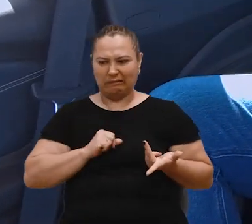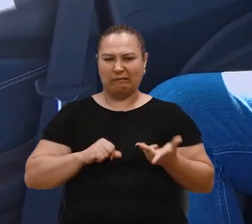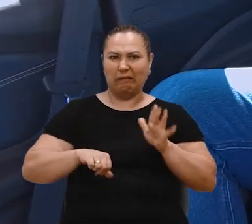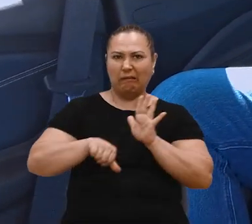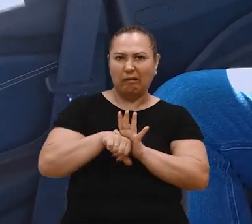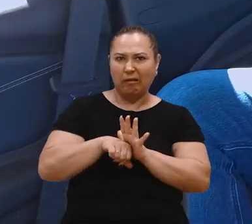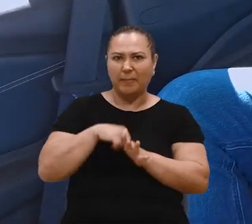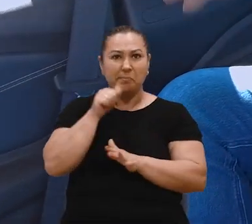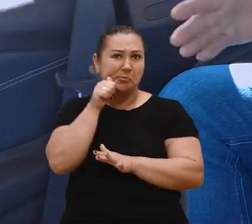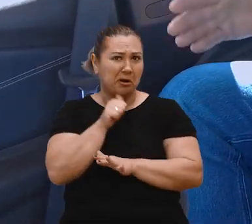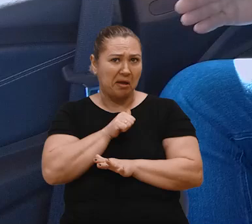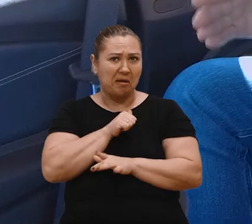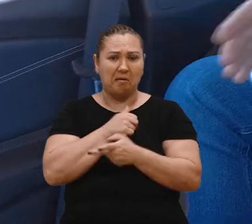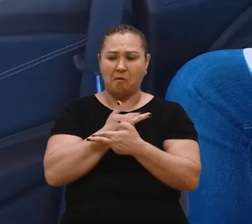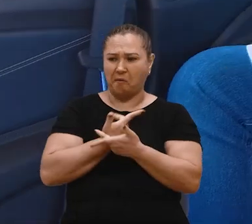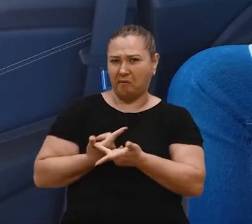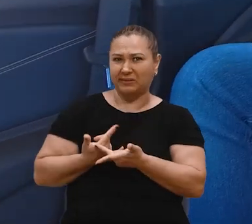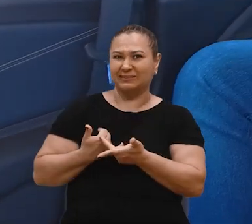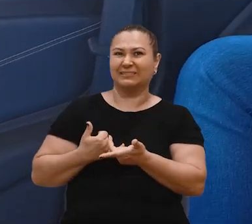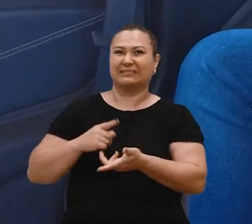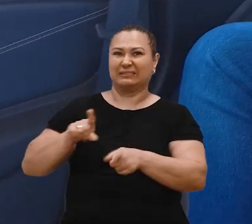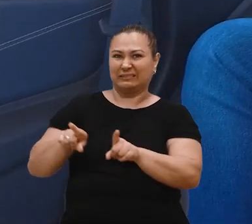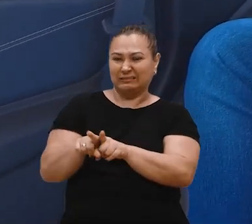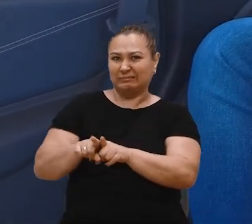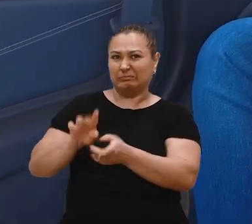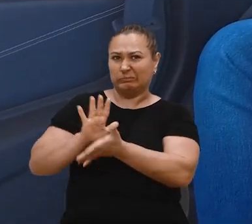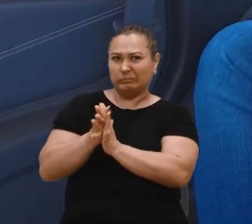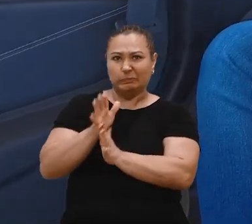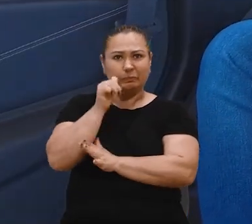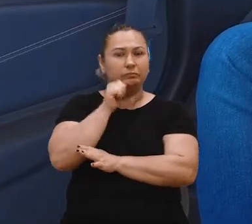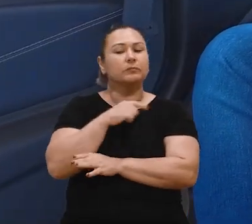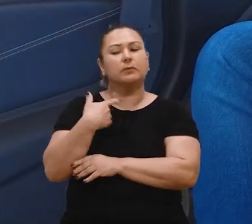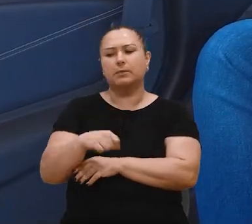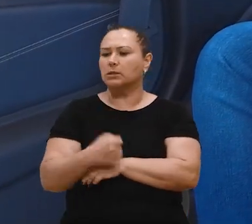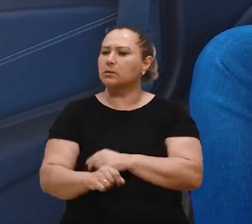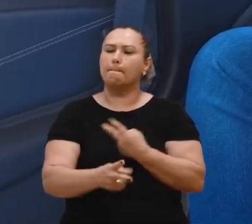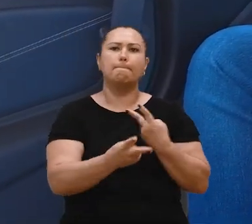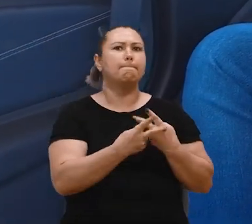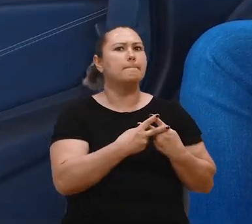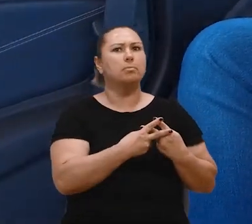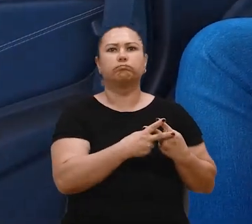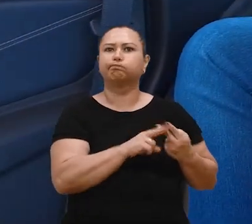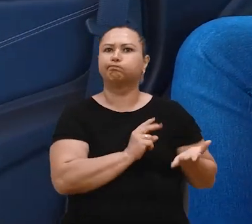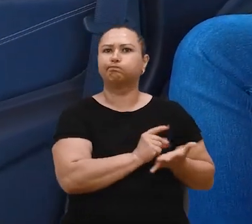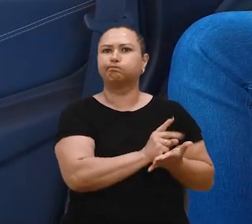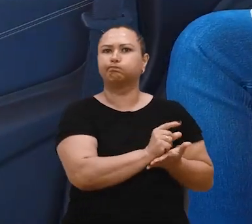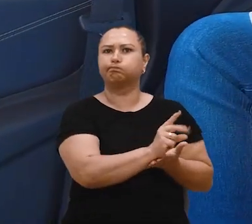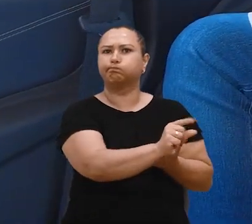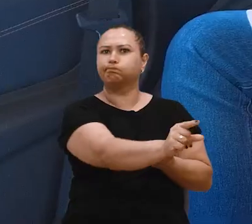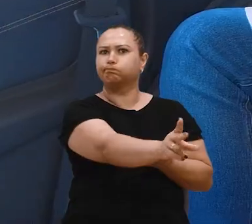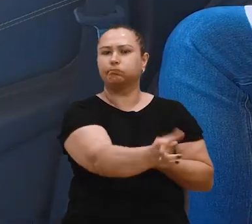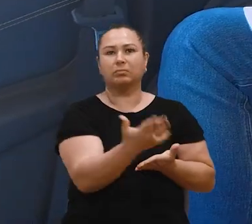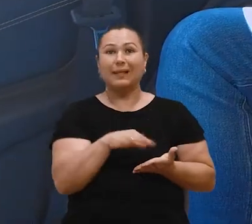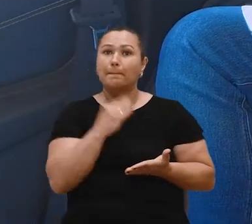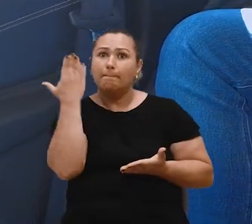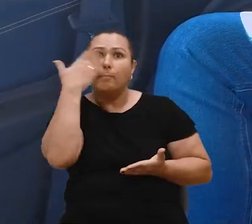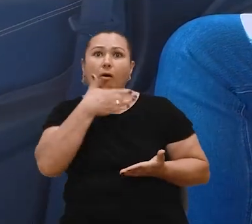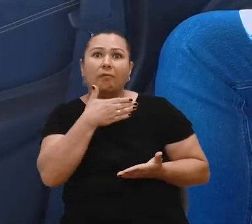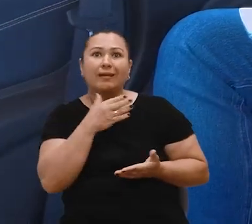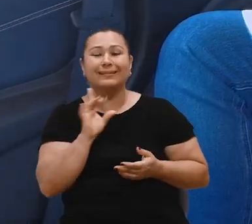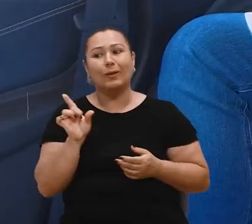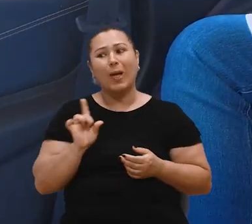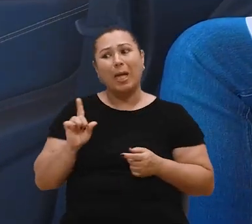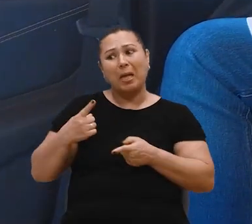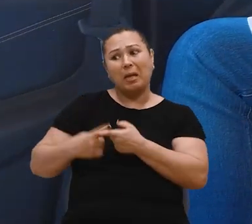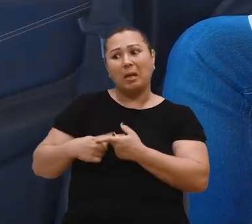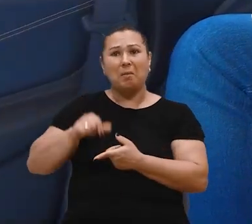mulher, ou comete feminicídio, é prisão perpétua. Mas tem que ser comprovado. Não é simplesmente porque a mulher disse